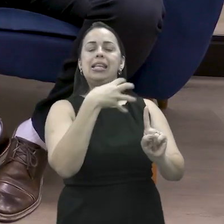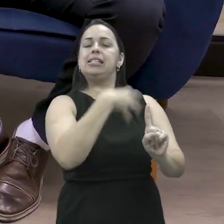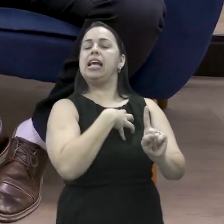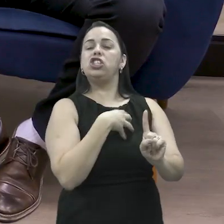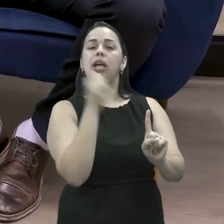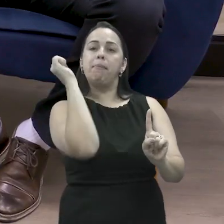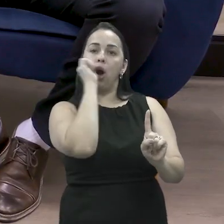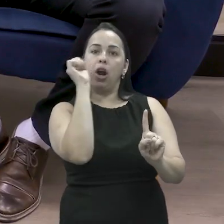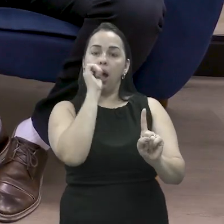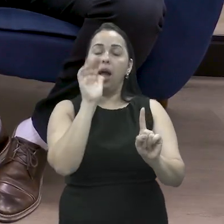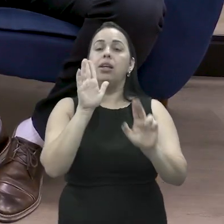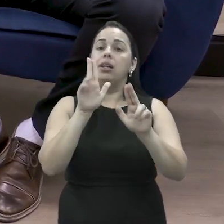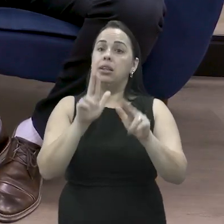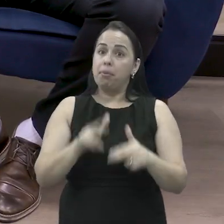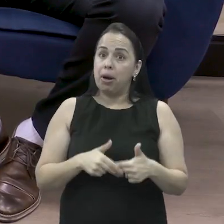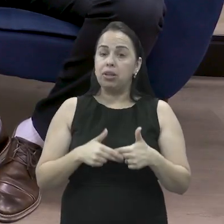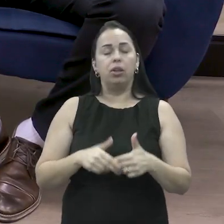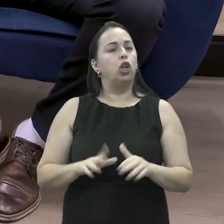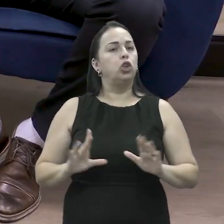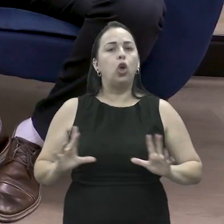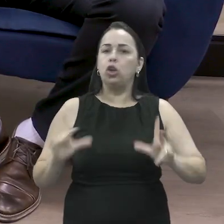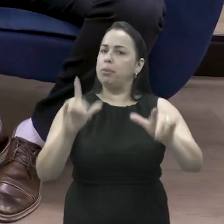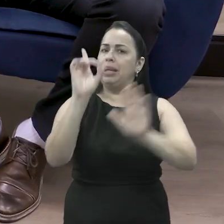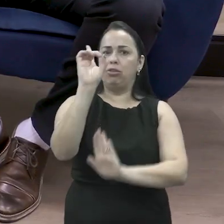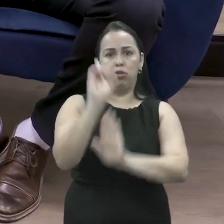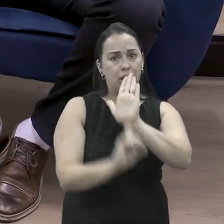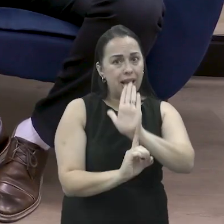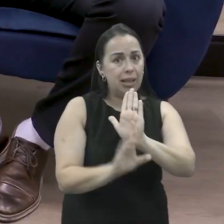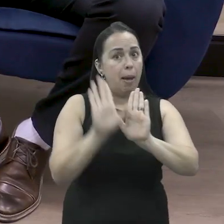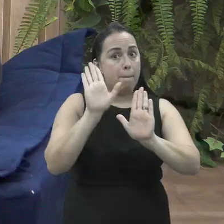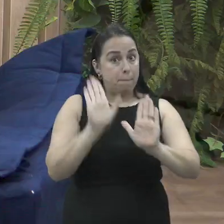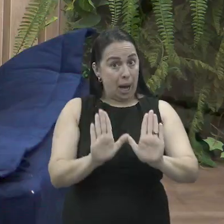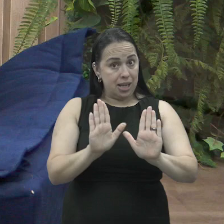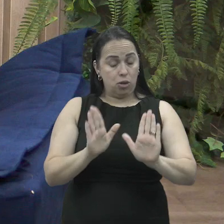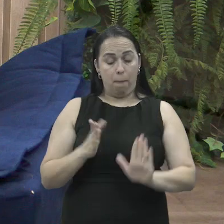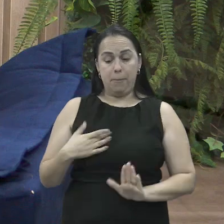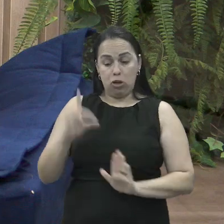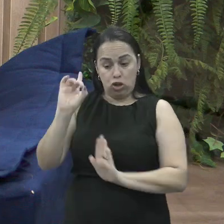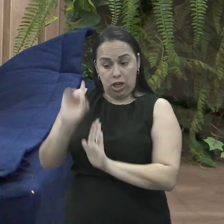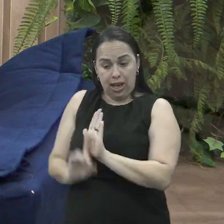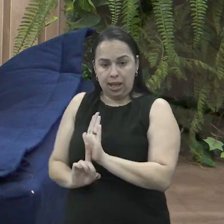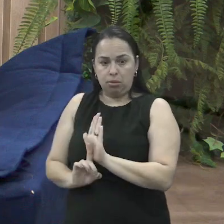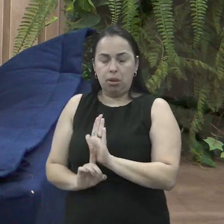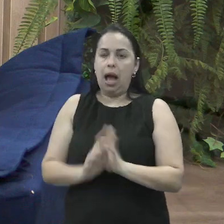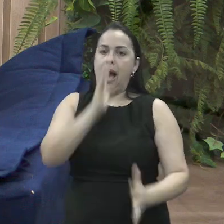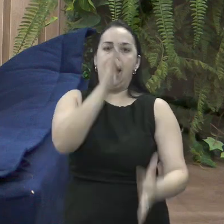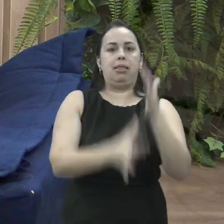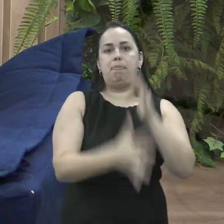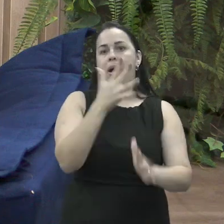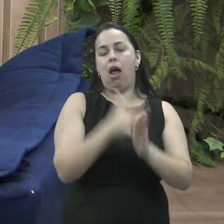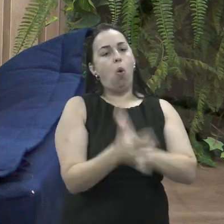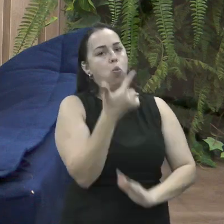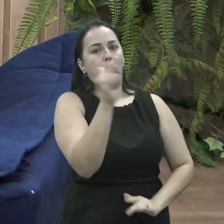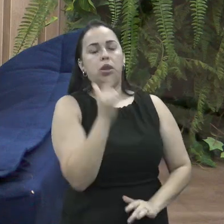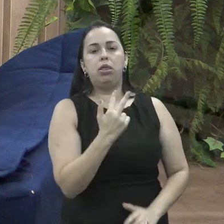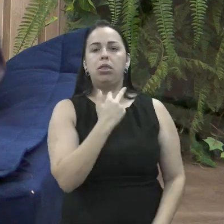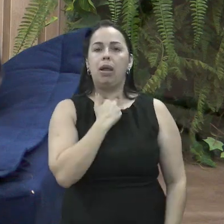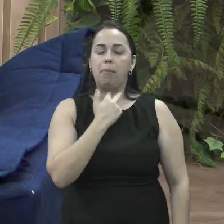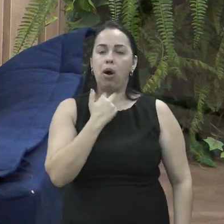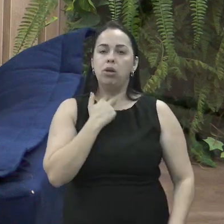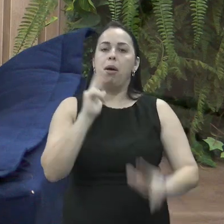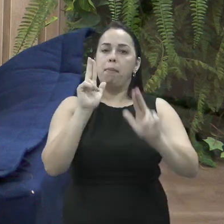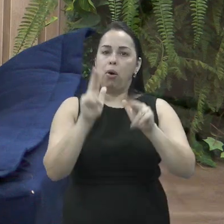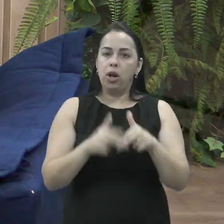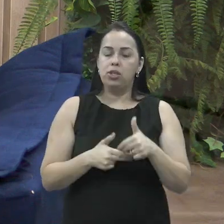veja, como eu comentei, eu entendo que todos têm os seus direitos, mas o meu direito acaba quando o do outro começa. Então